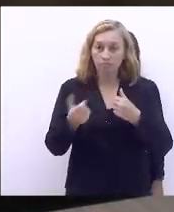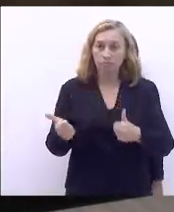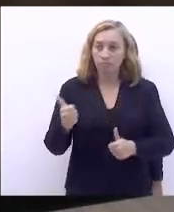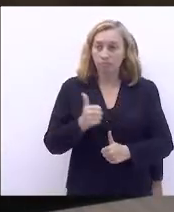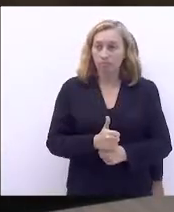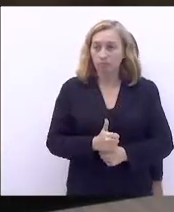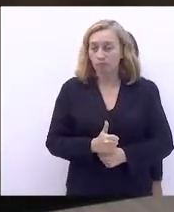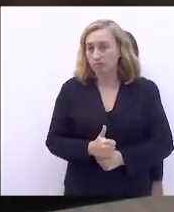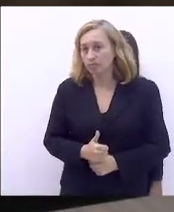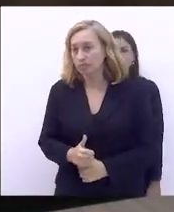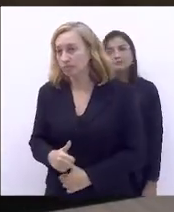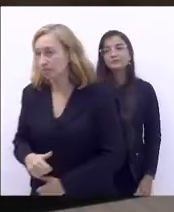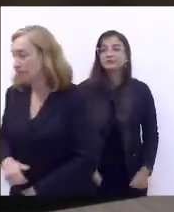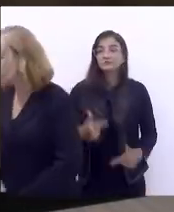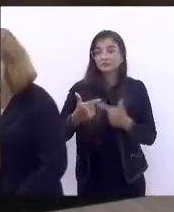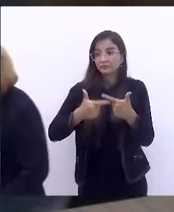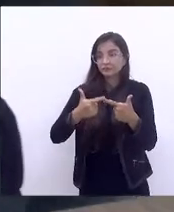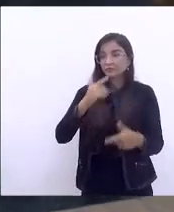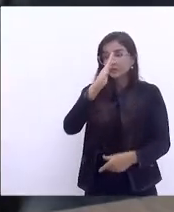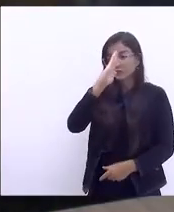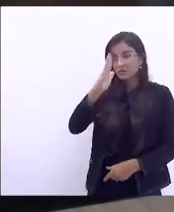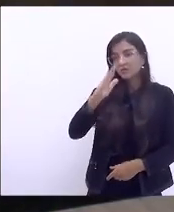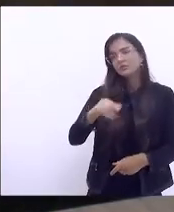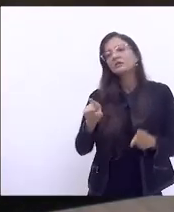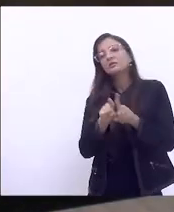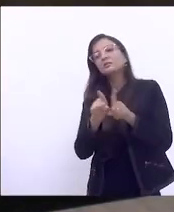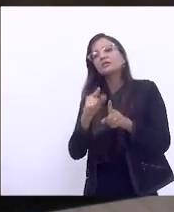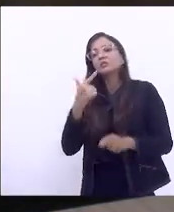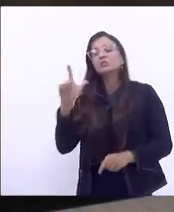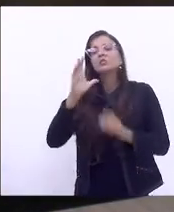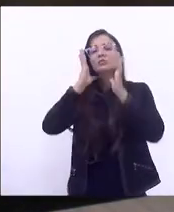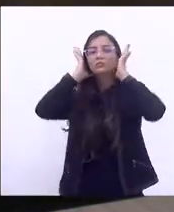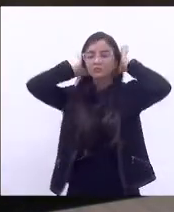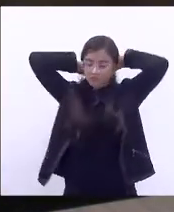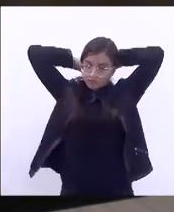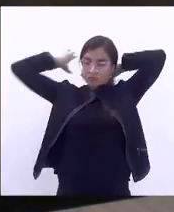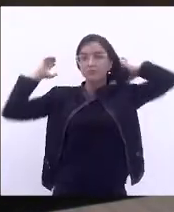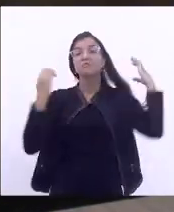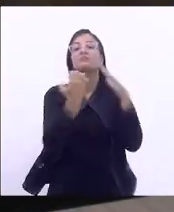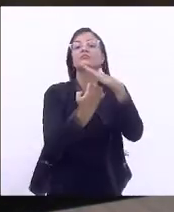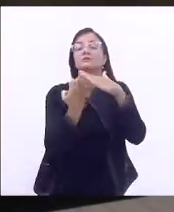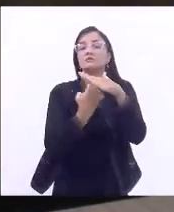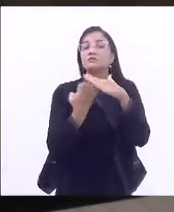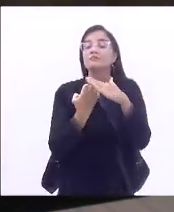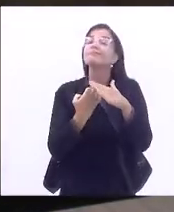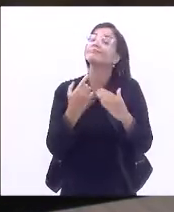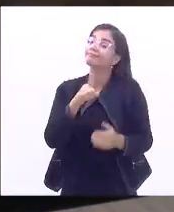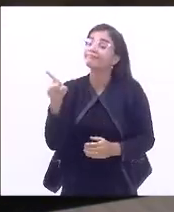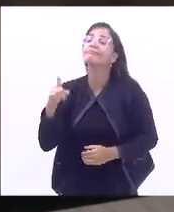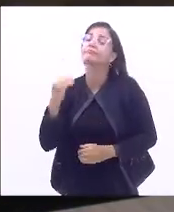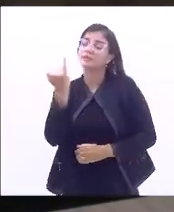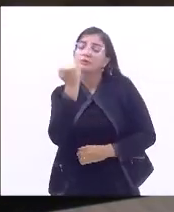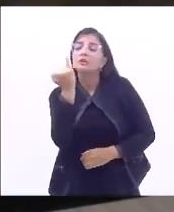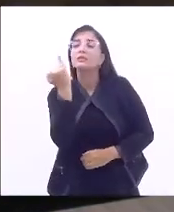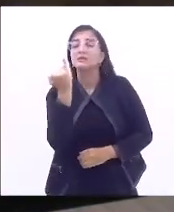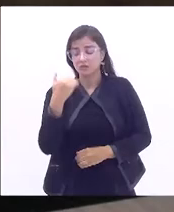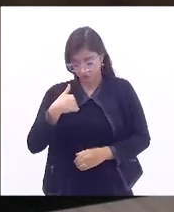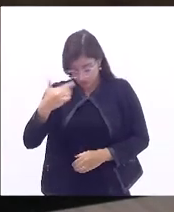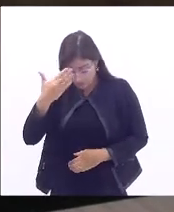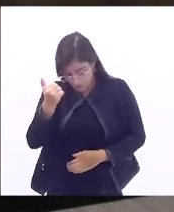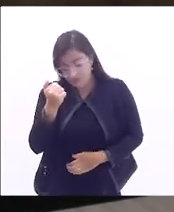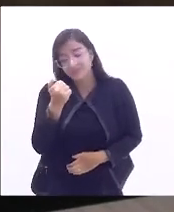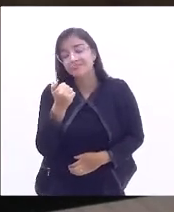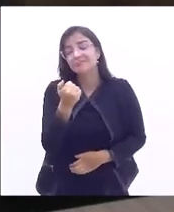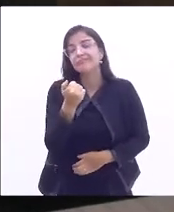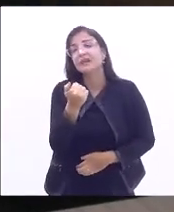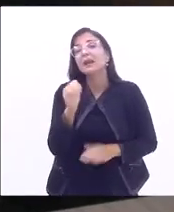os empregos diretos e indiretos gerados pela empresa. São elementos importantes, não desconheço. Entretanto,